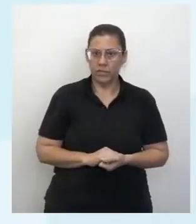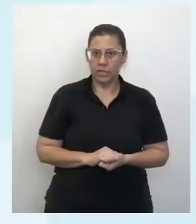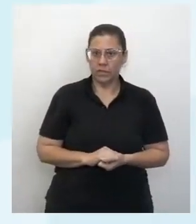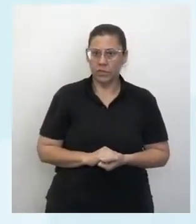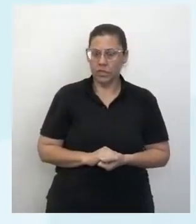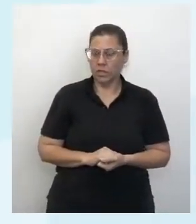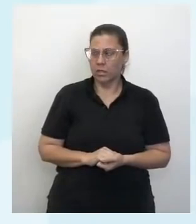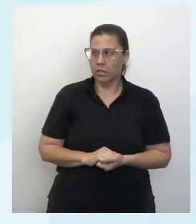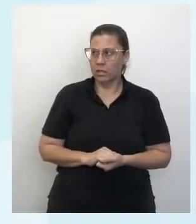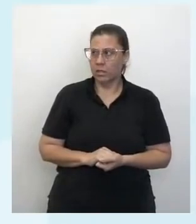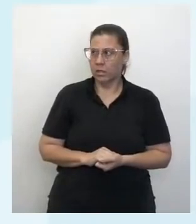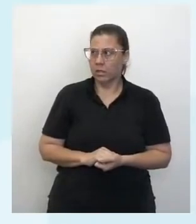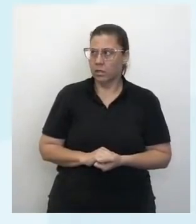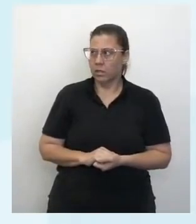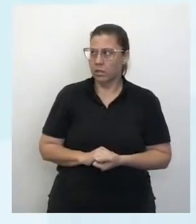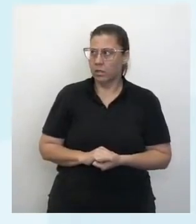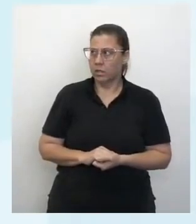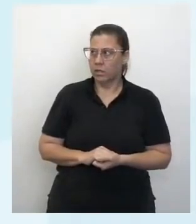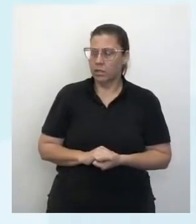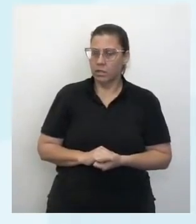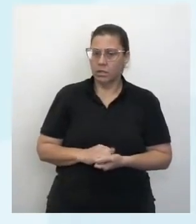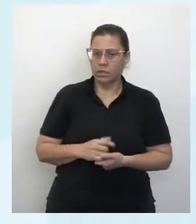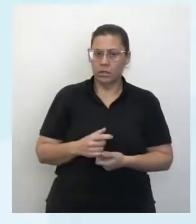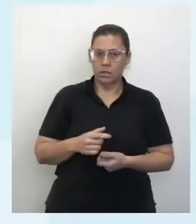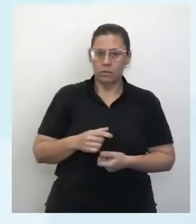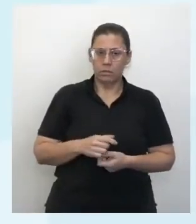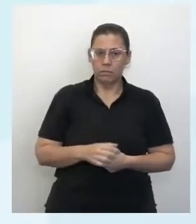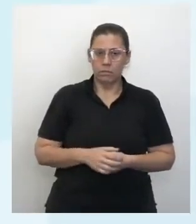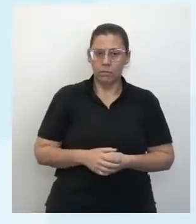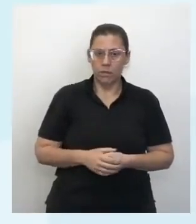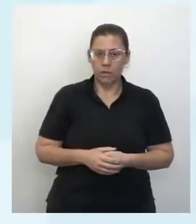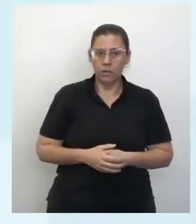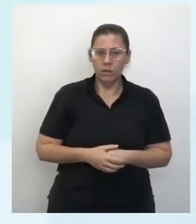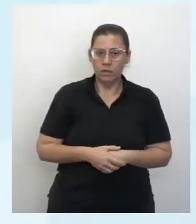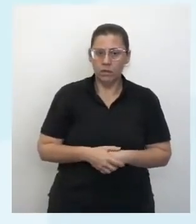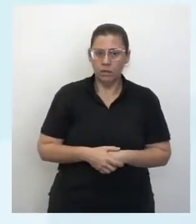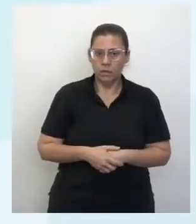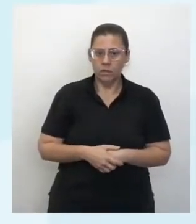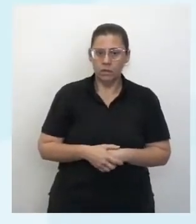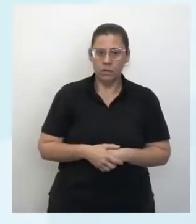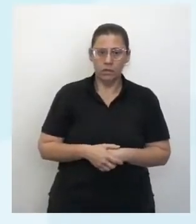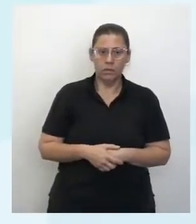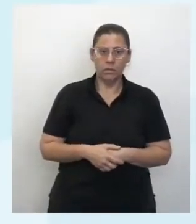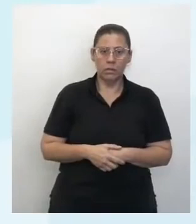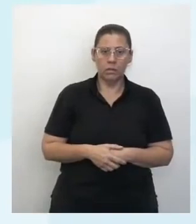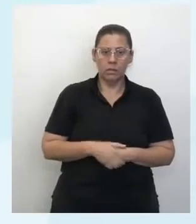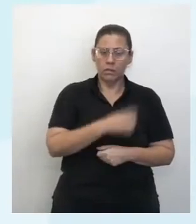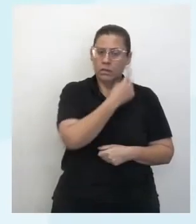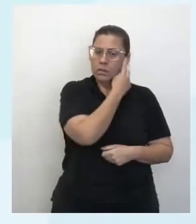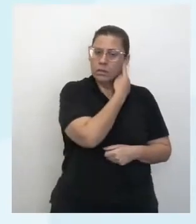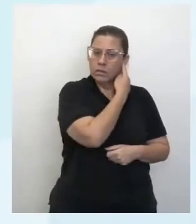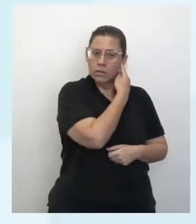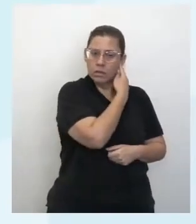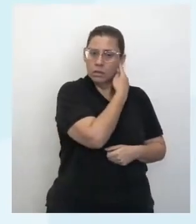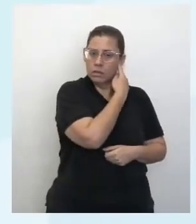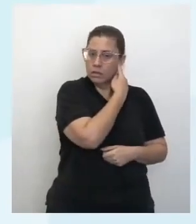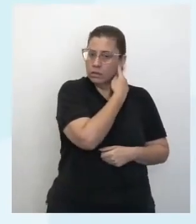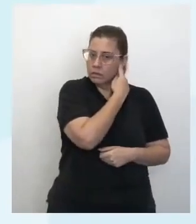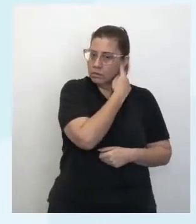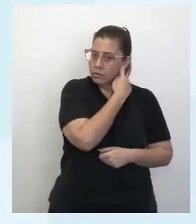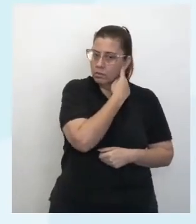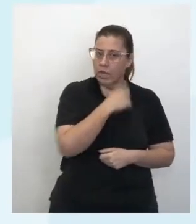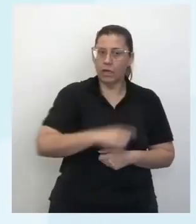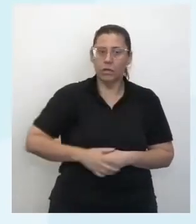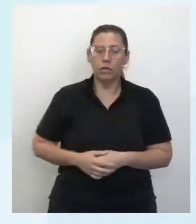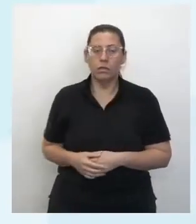também é um quadrilátero, tem 4 lados, é um quadradinho. Os angulinhos aqui, ó, são todos do mesmo tamanho. E aí eu tentei fazer